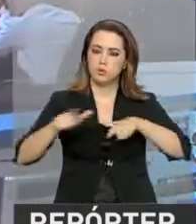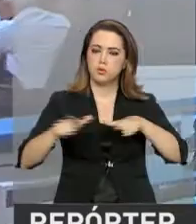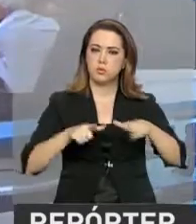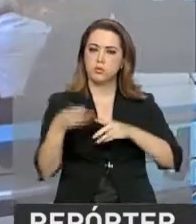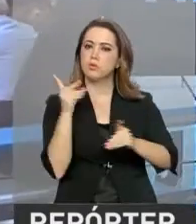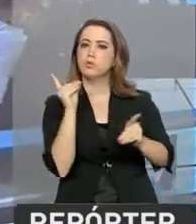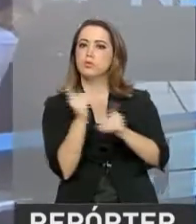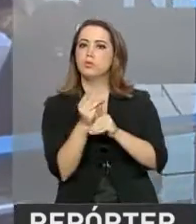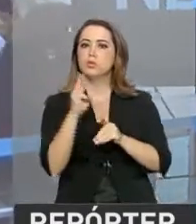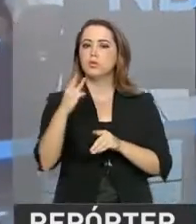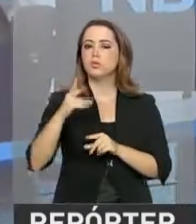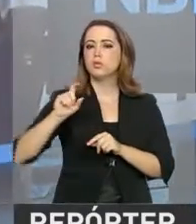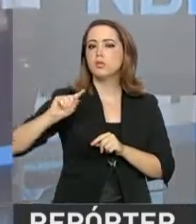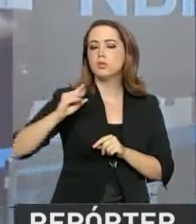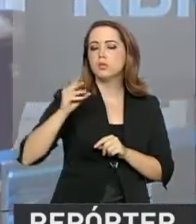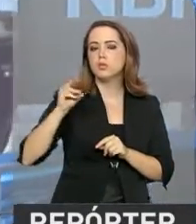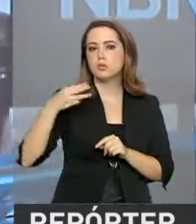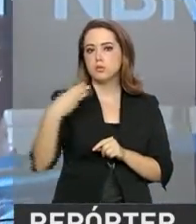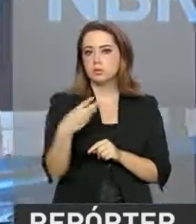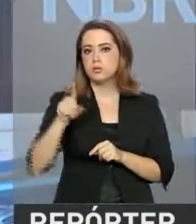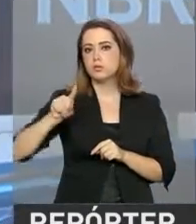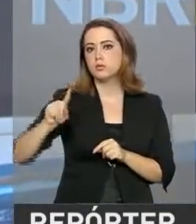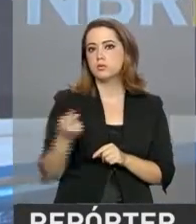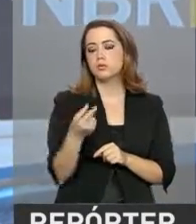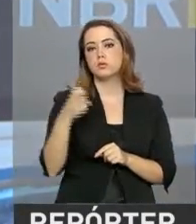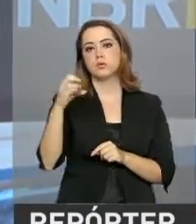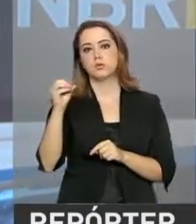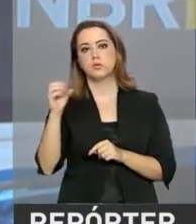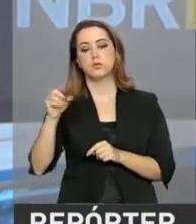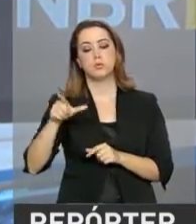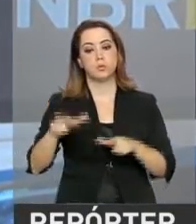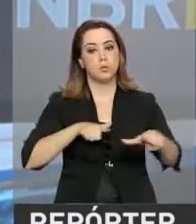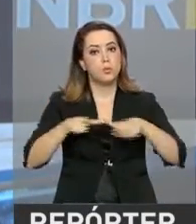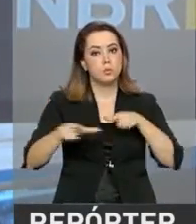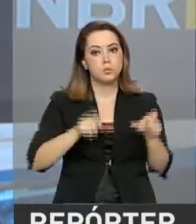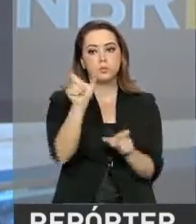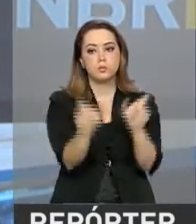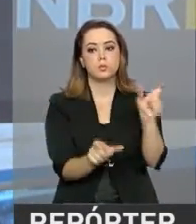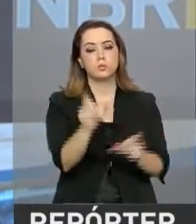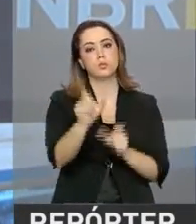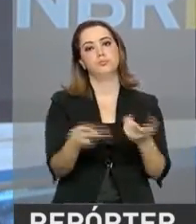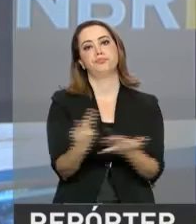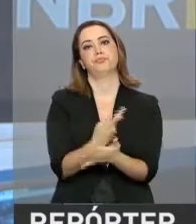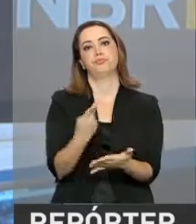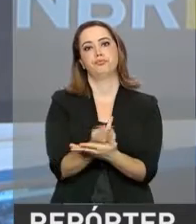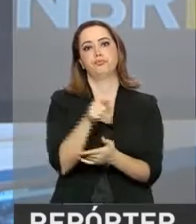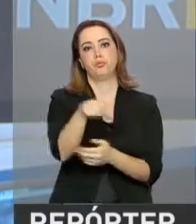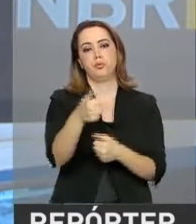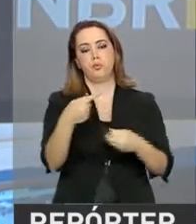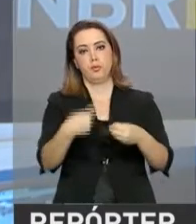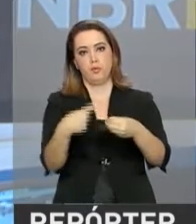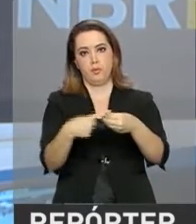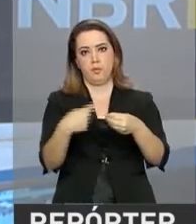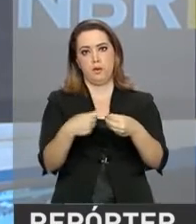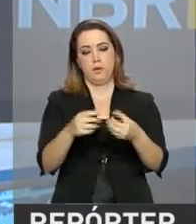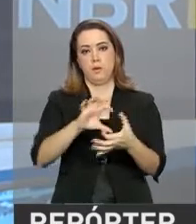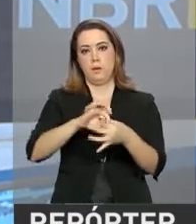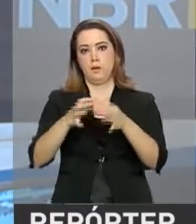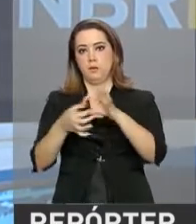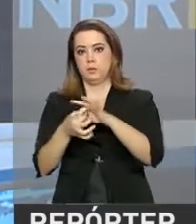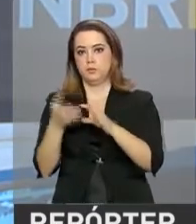3.500 trabalhadores em situação irregular na vila olímpica do rio de janeiro segundo a nota emitida pelo ministério